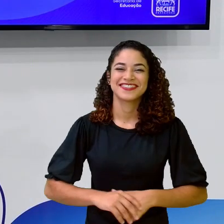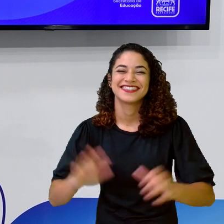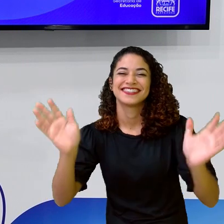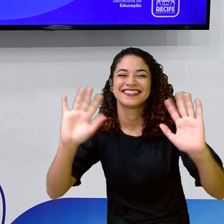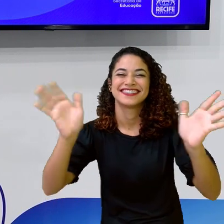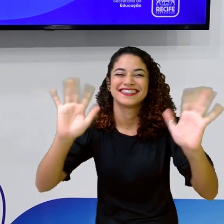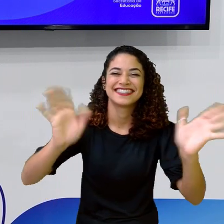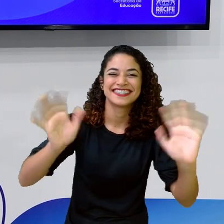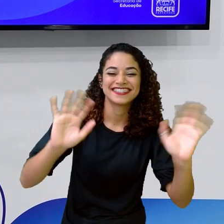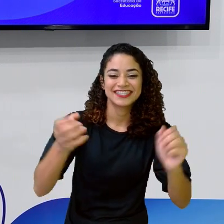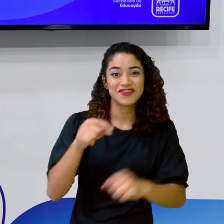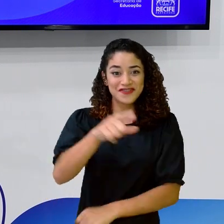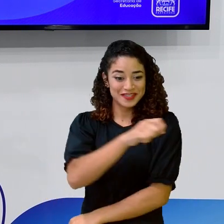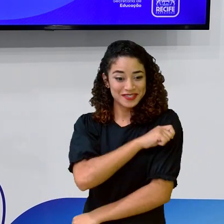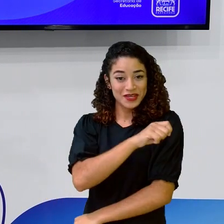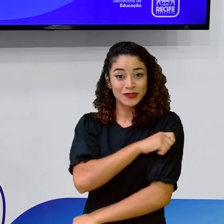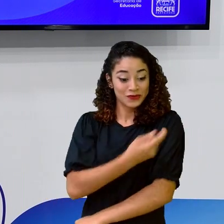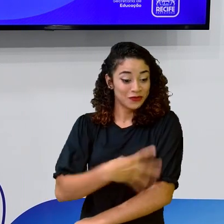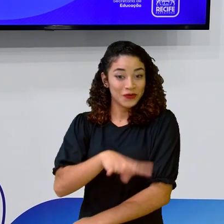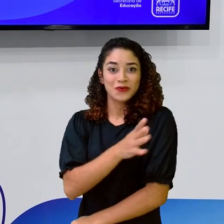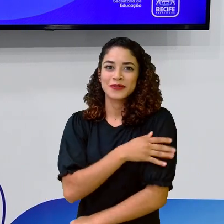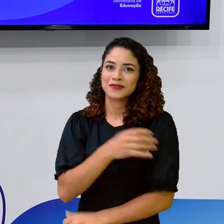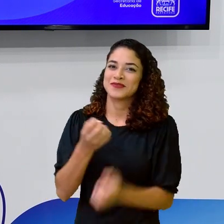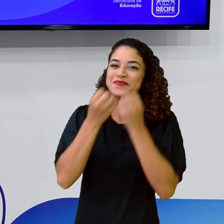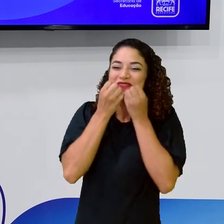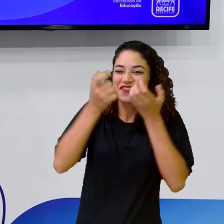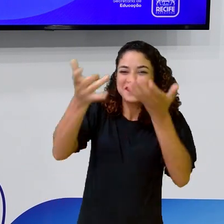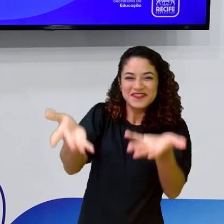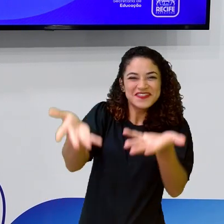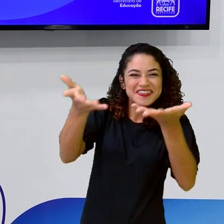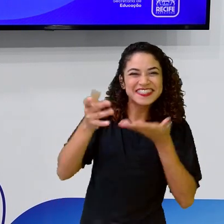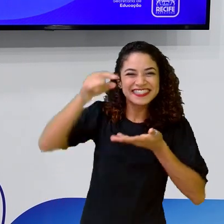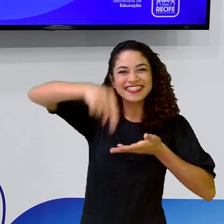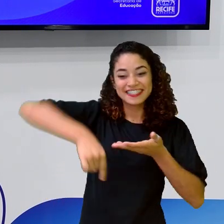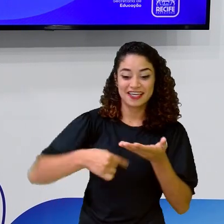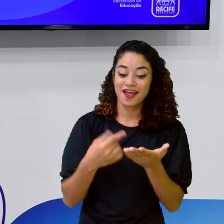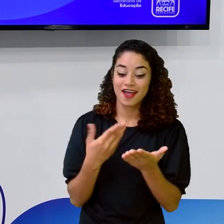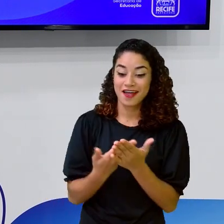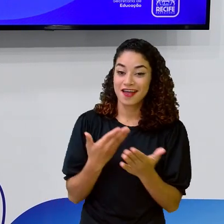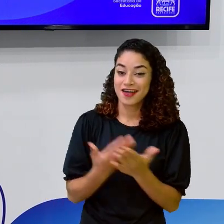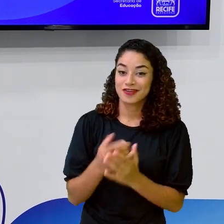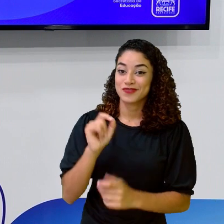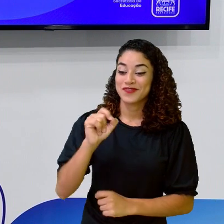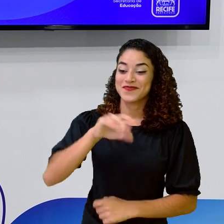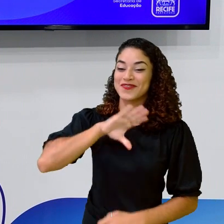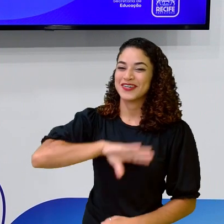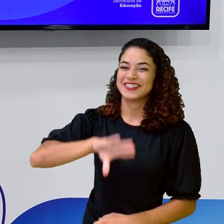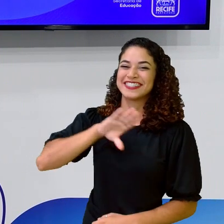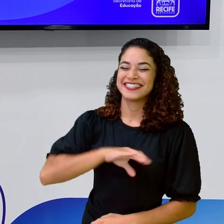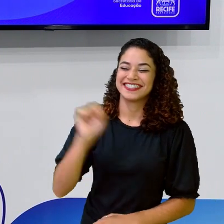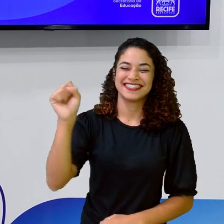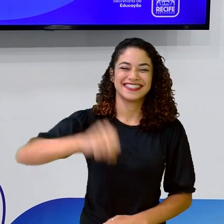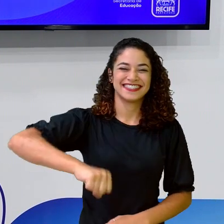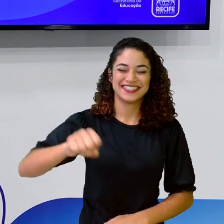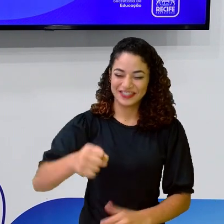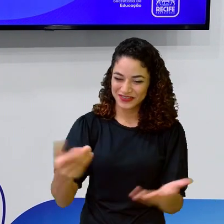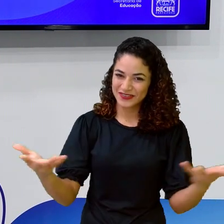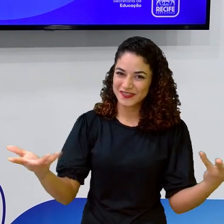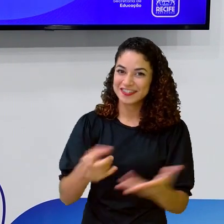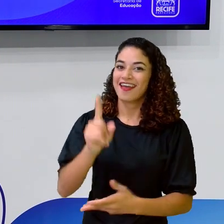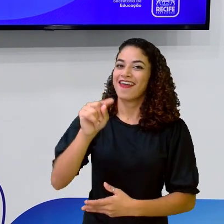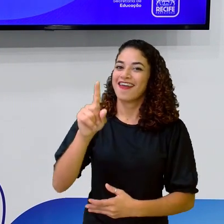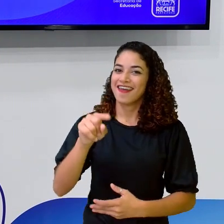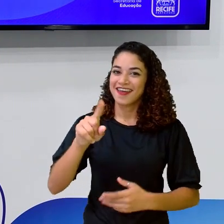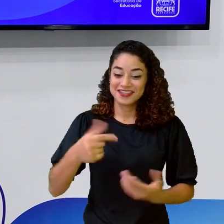Olá, estudantes do quarto ano, bem-vindos para a nossa aula de língua portuguesa de hoje.